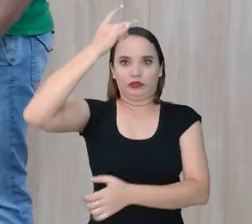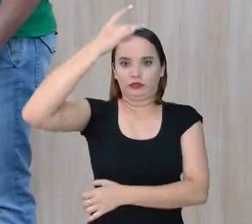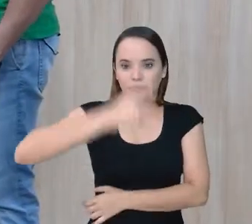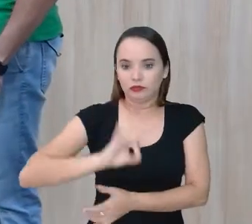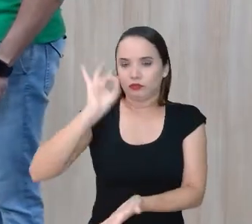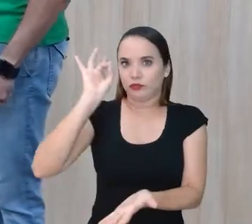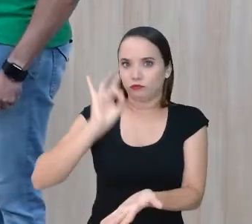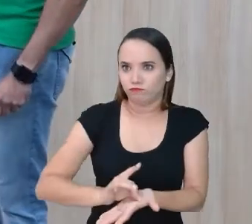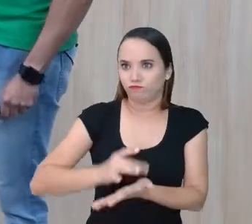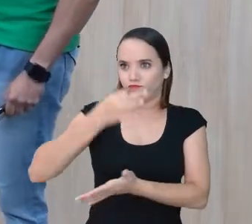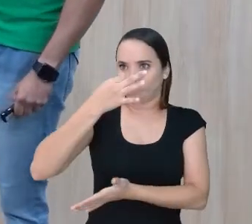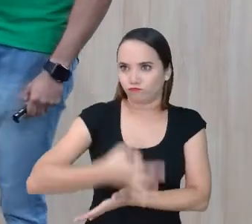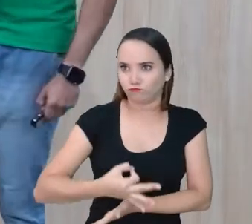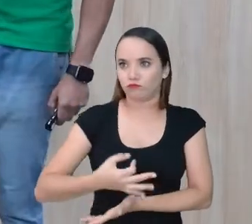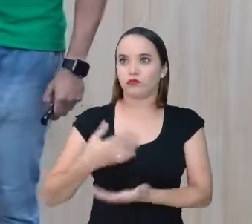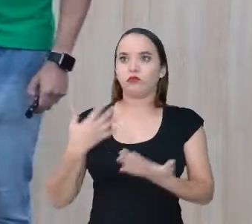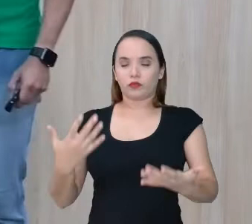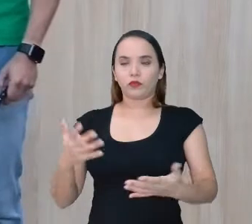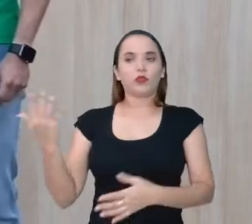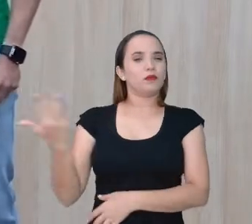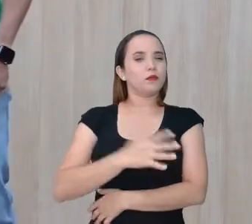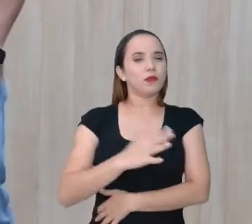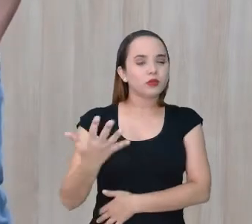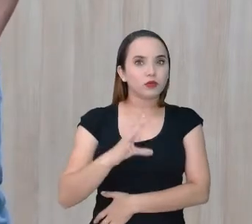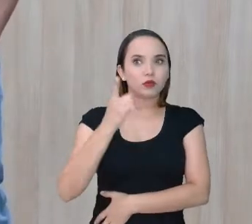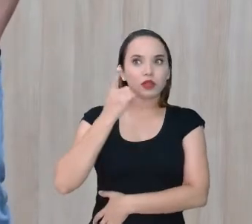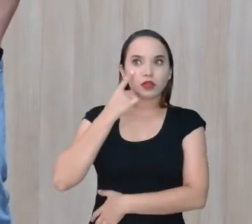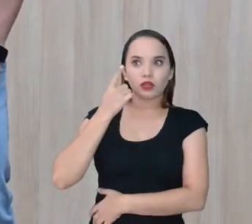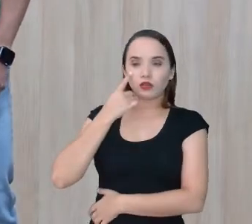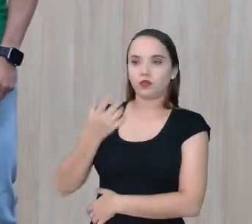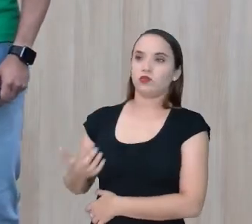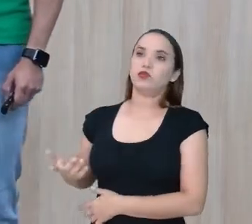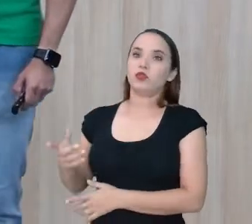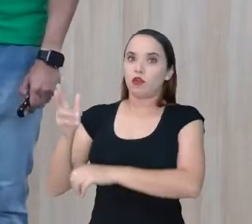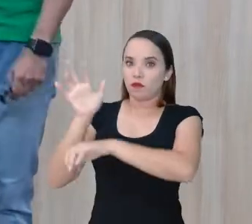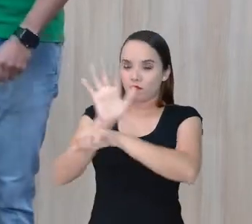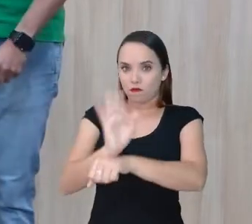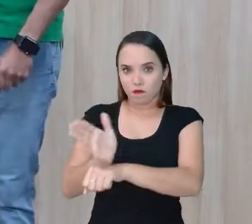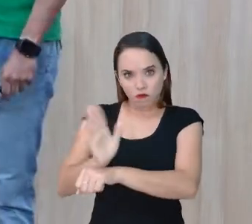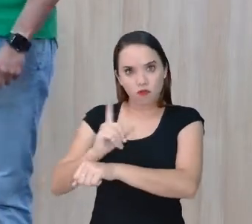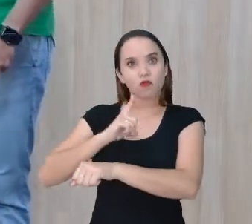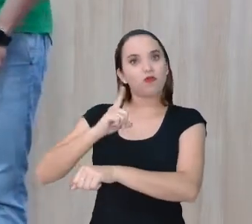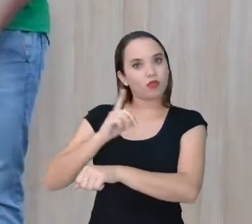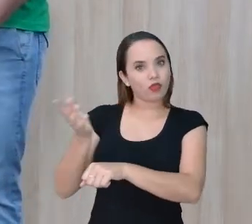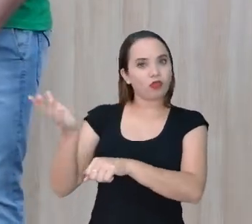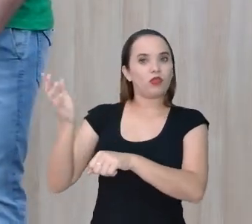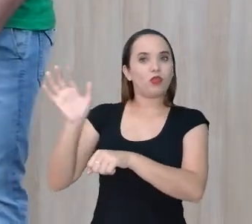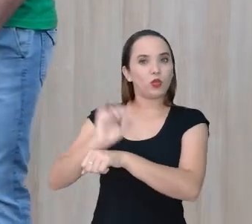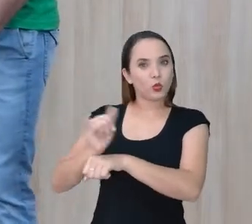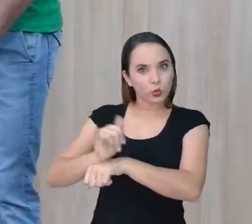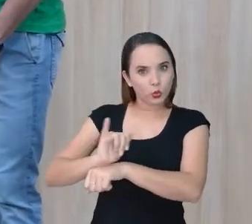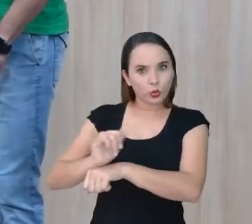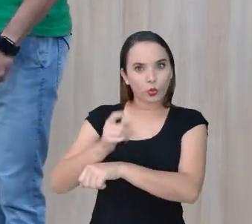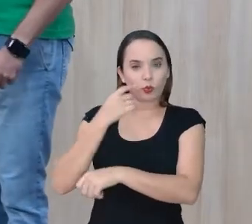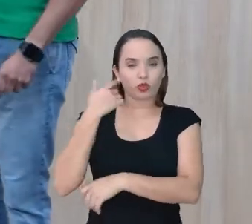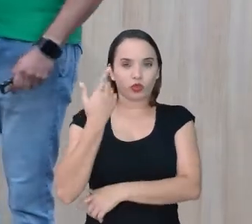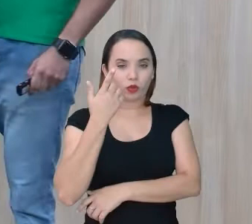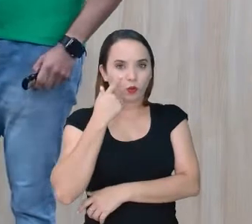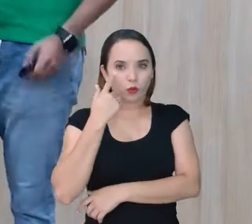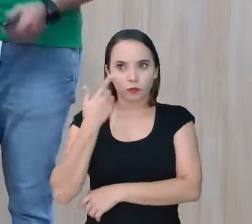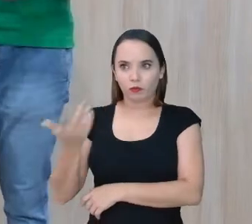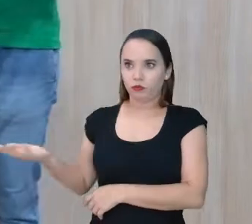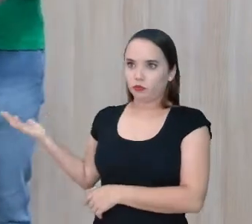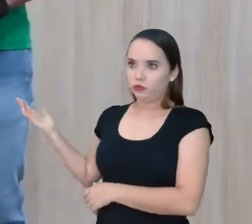um dado aproximado, certo? Dessa quantidade aí de vídeos que tem no YouTube, tá? Então,